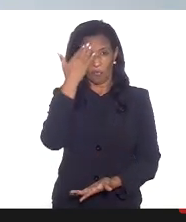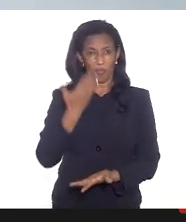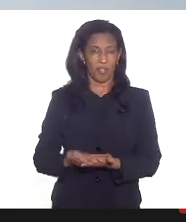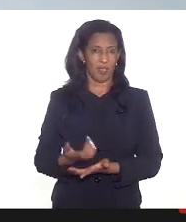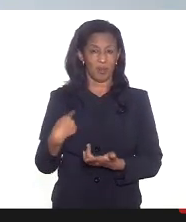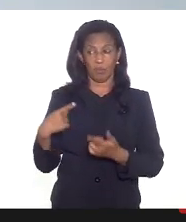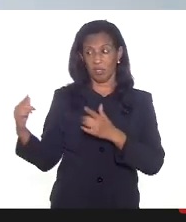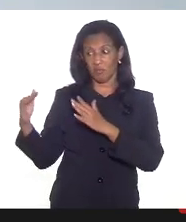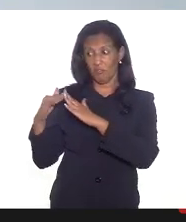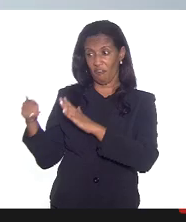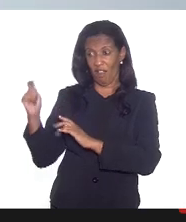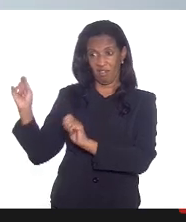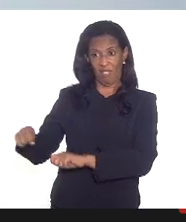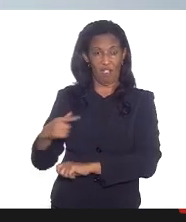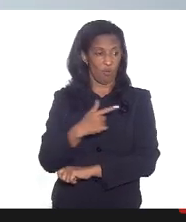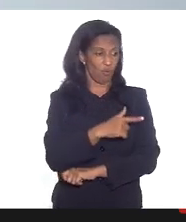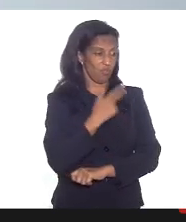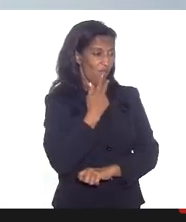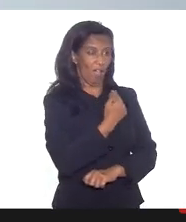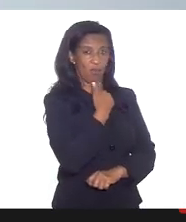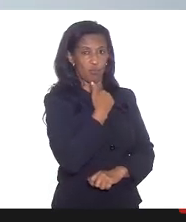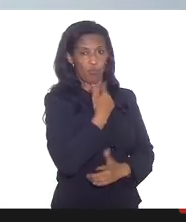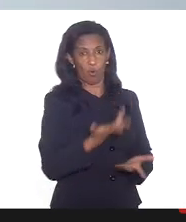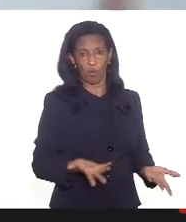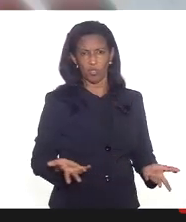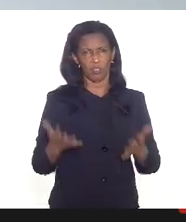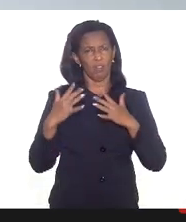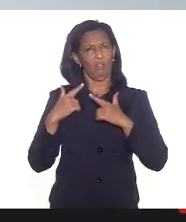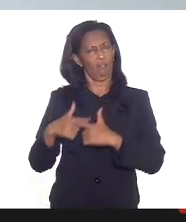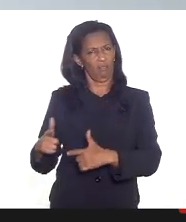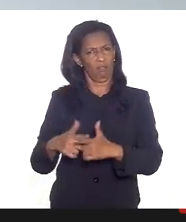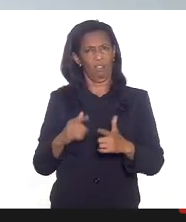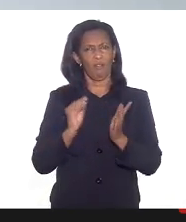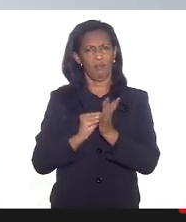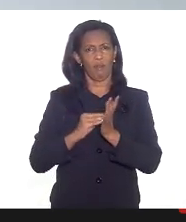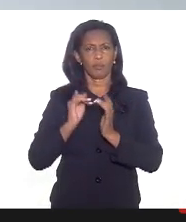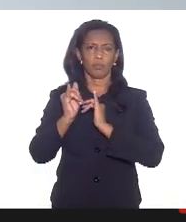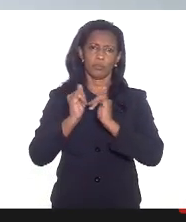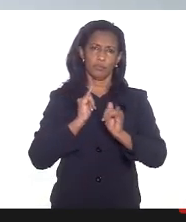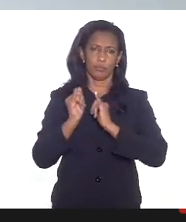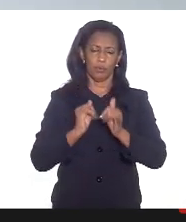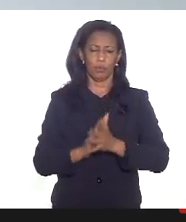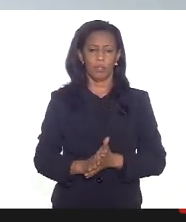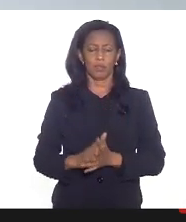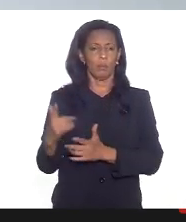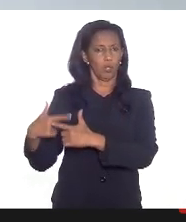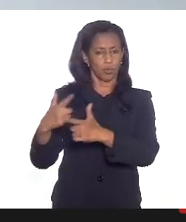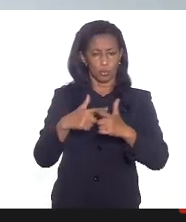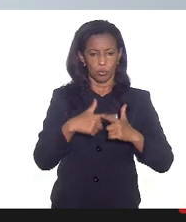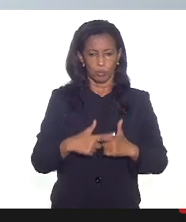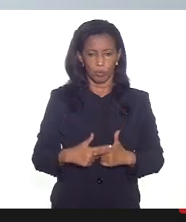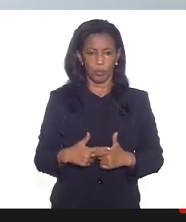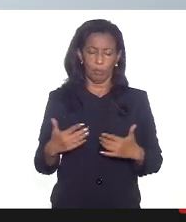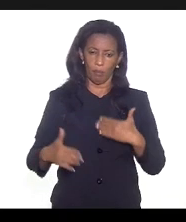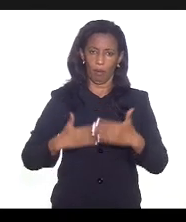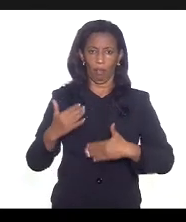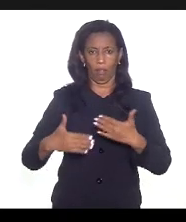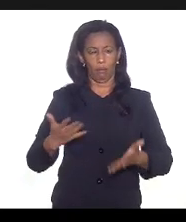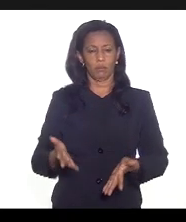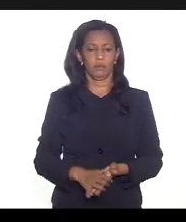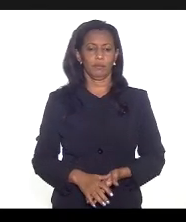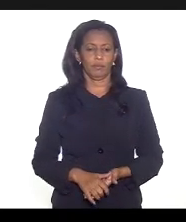Porque se o vizinho diz que dá e o outro vizinho disse que não dá gera mais informação mais caos porque é